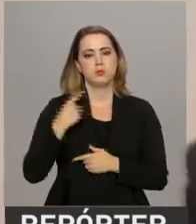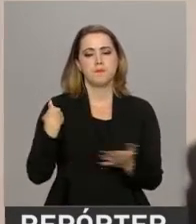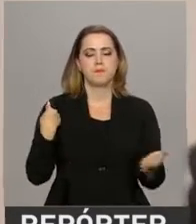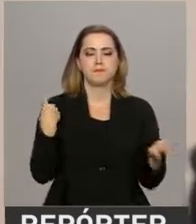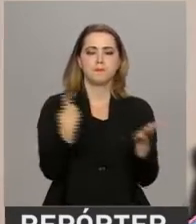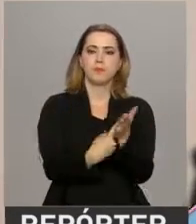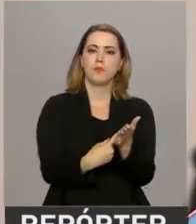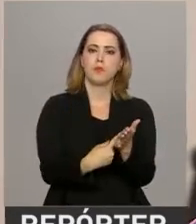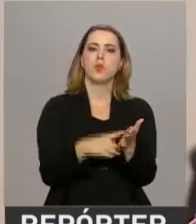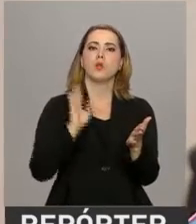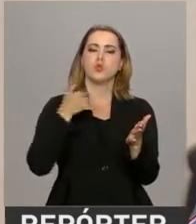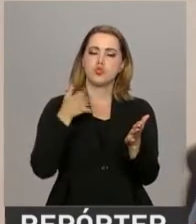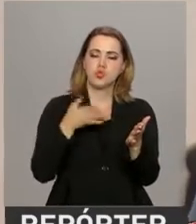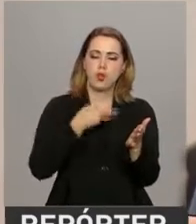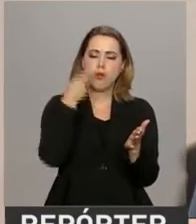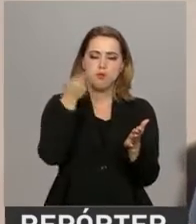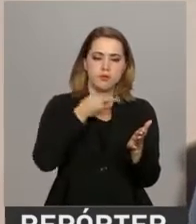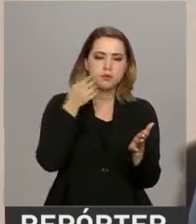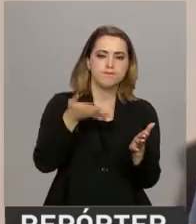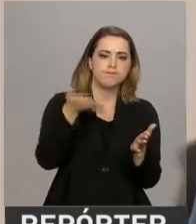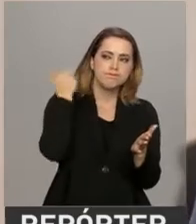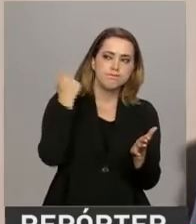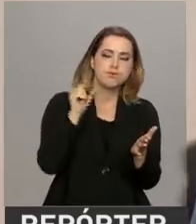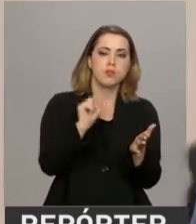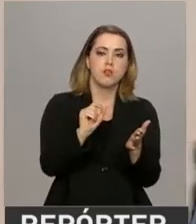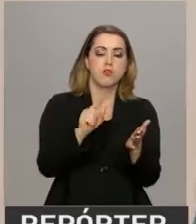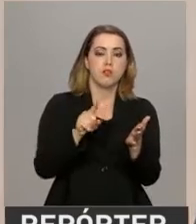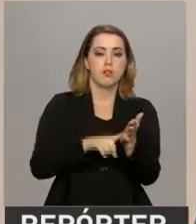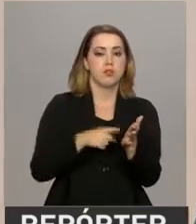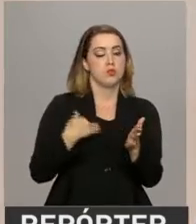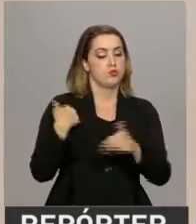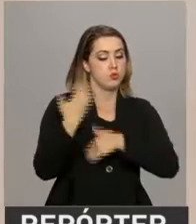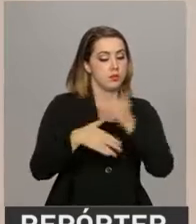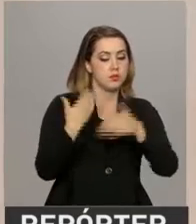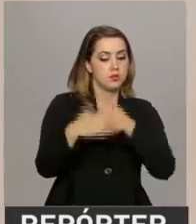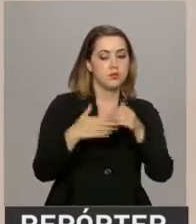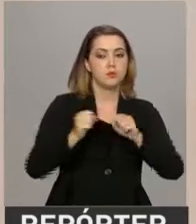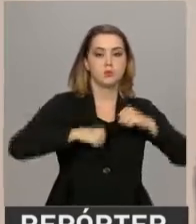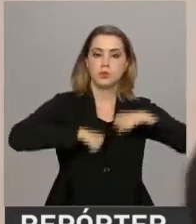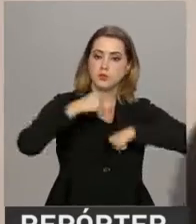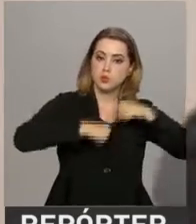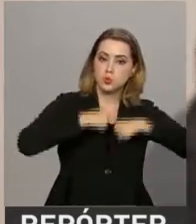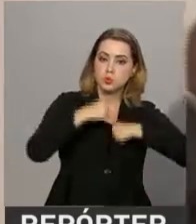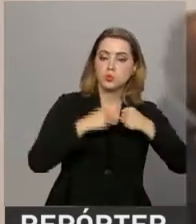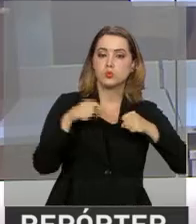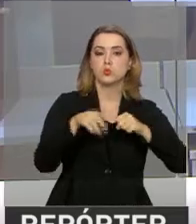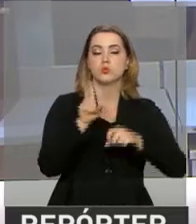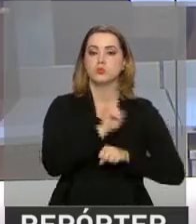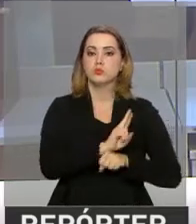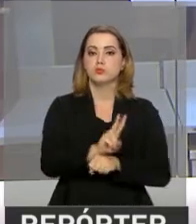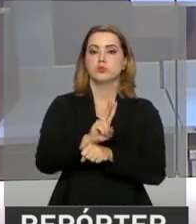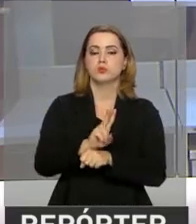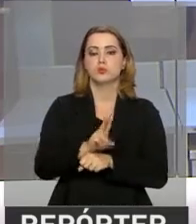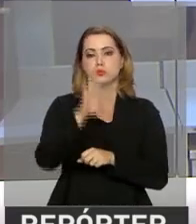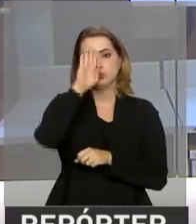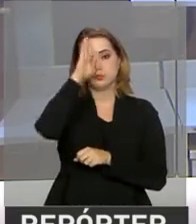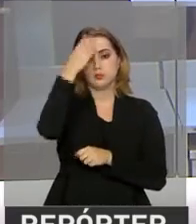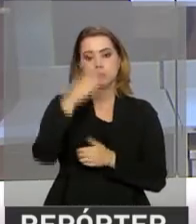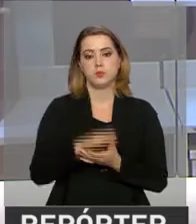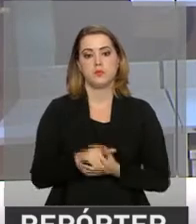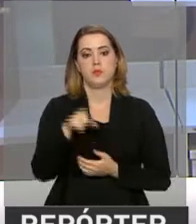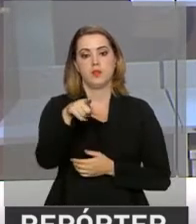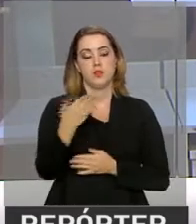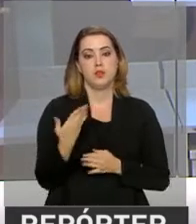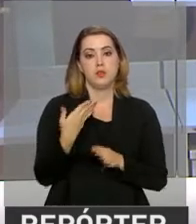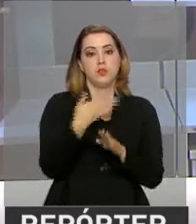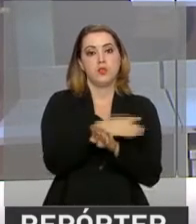compromisso, como eu deixei claro aqui, de ter o desenvolvimento da base industrial de defesa como prioridade. Eu estive lá mais cedo,